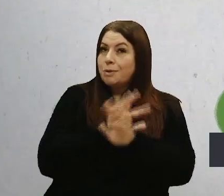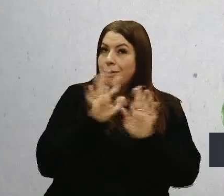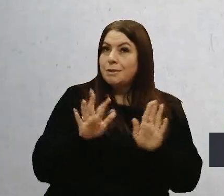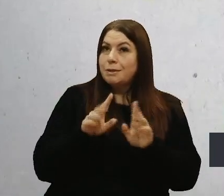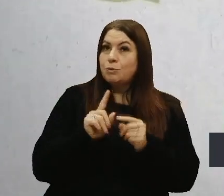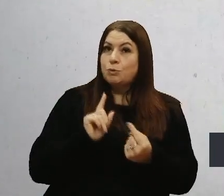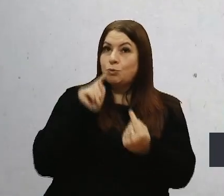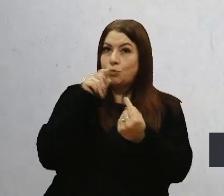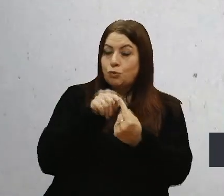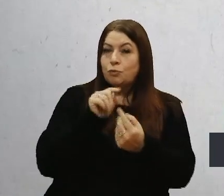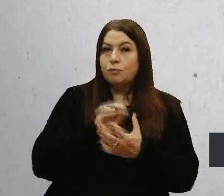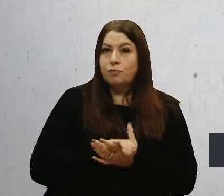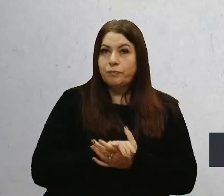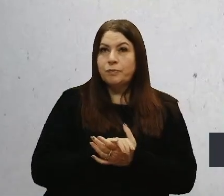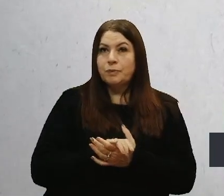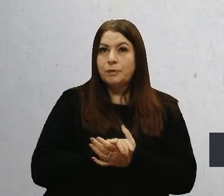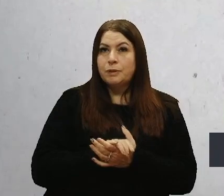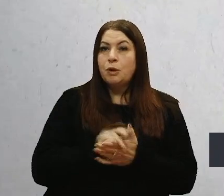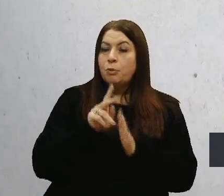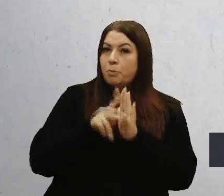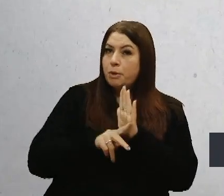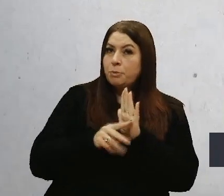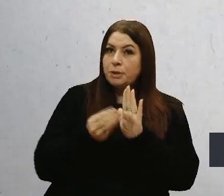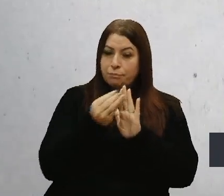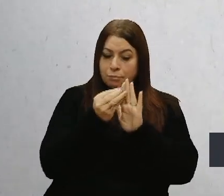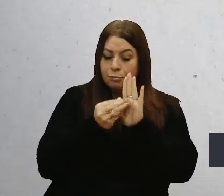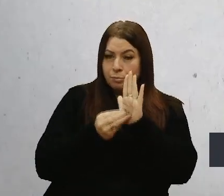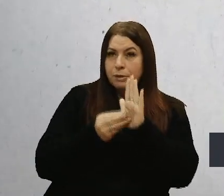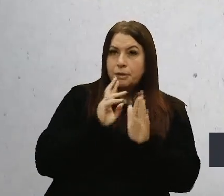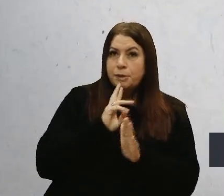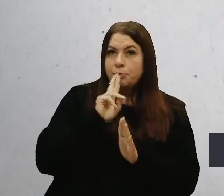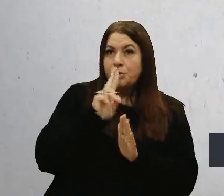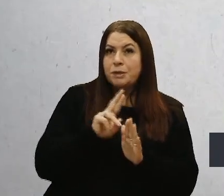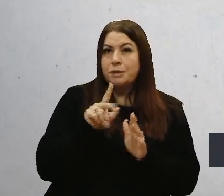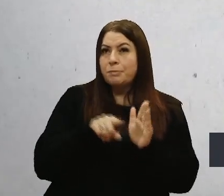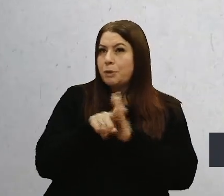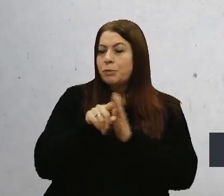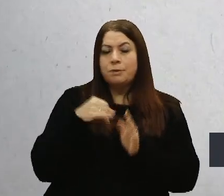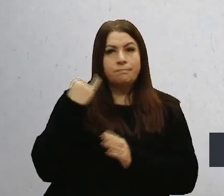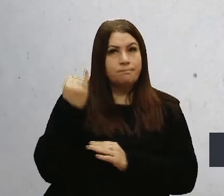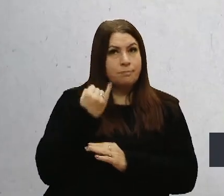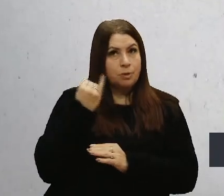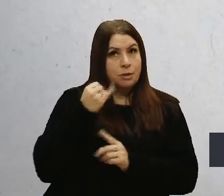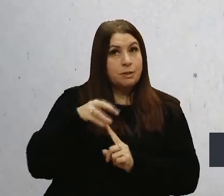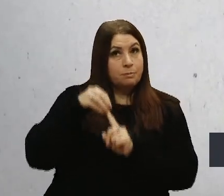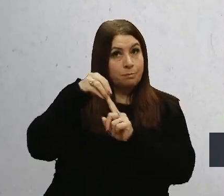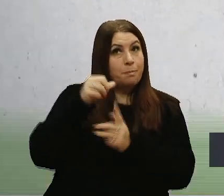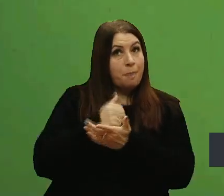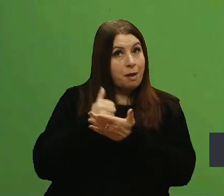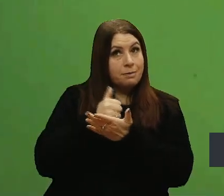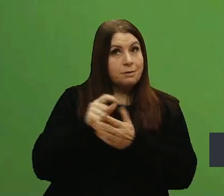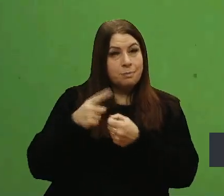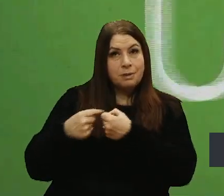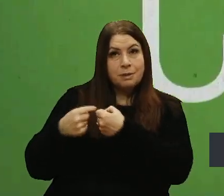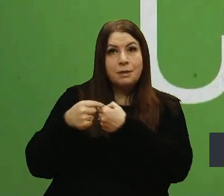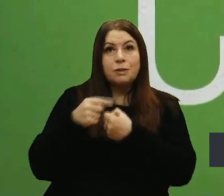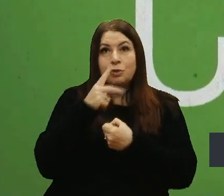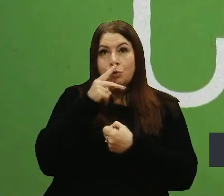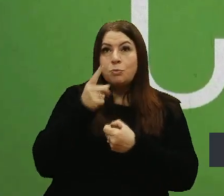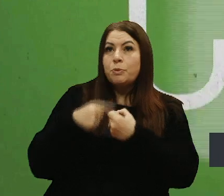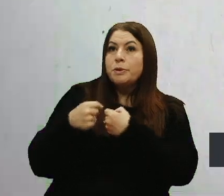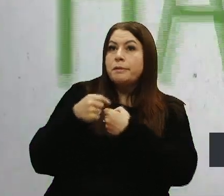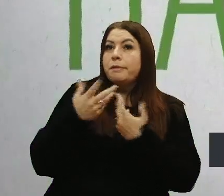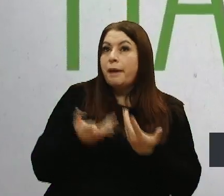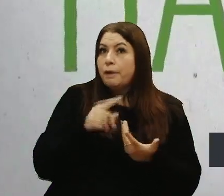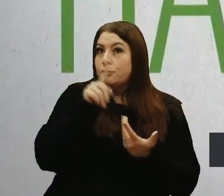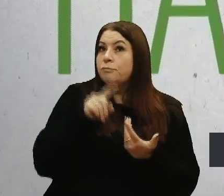seus objetivos. O plano tem que considerar e responder questões fundamentais sobre a cidade. Como é esta cidade?